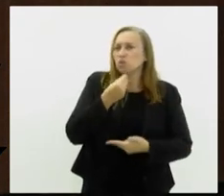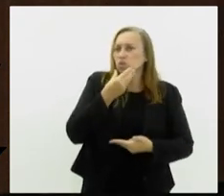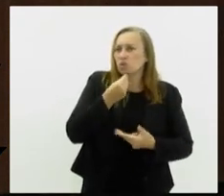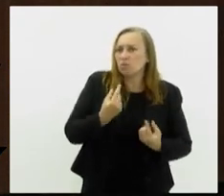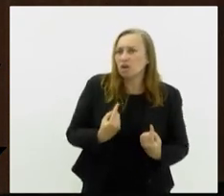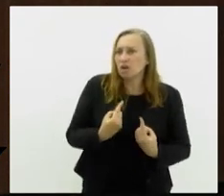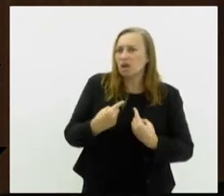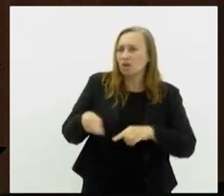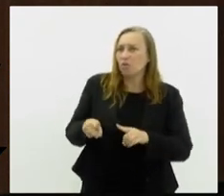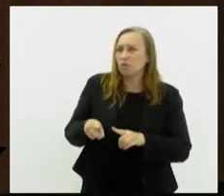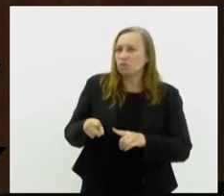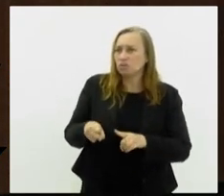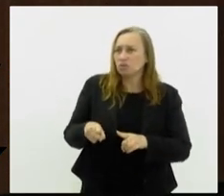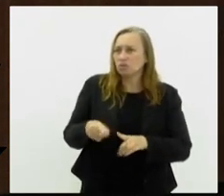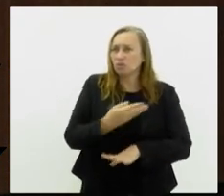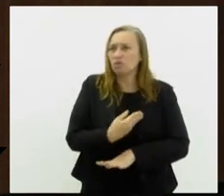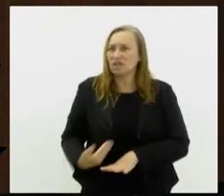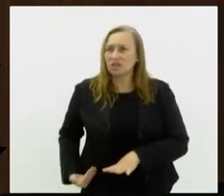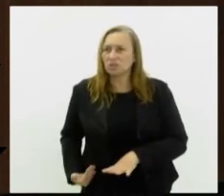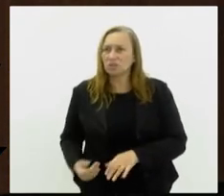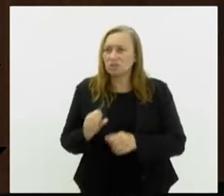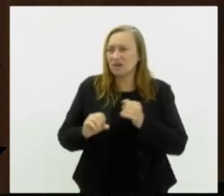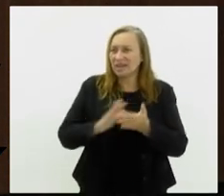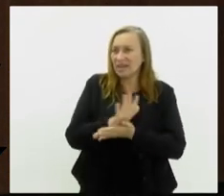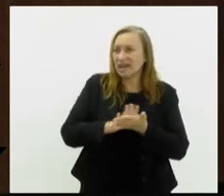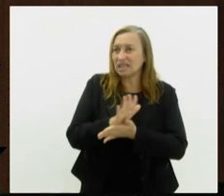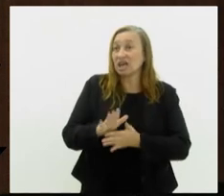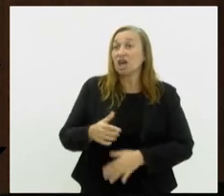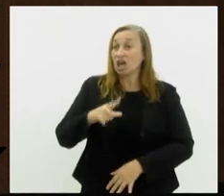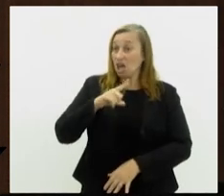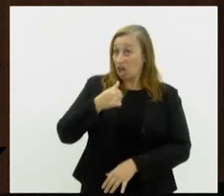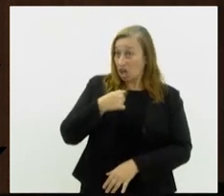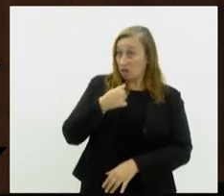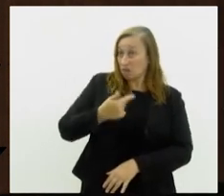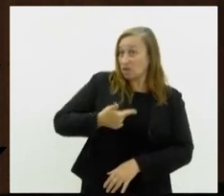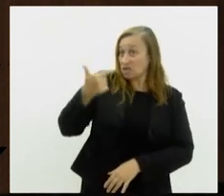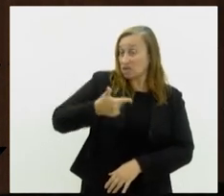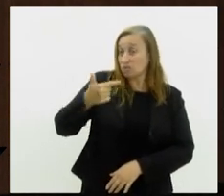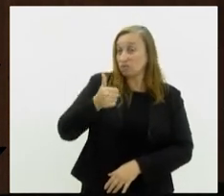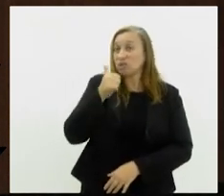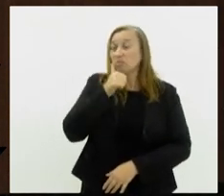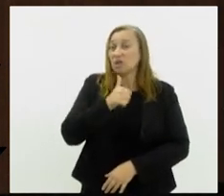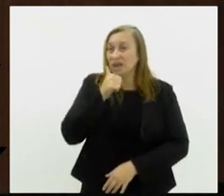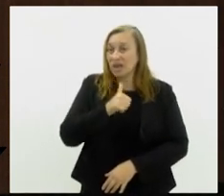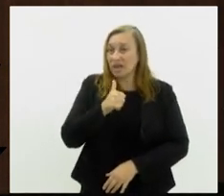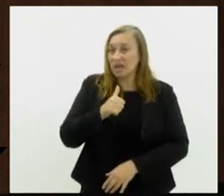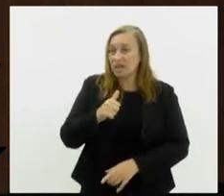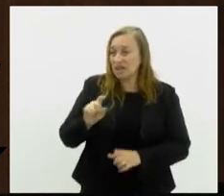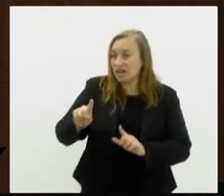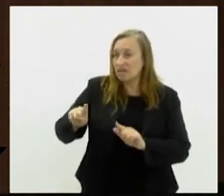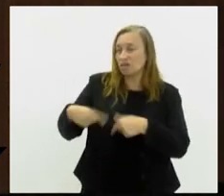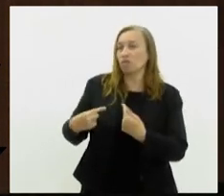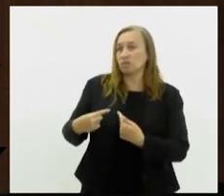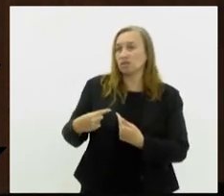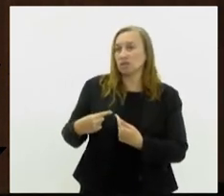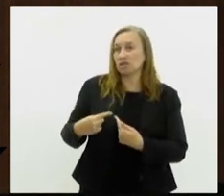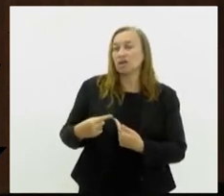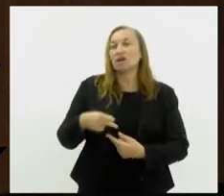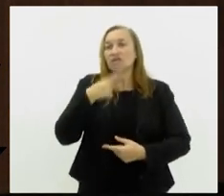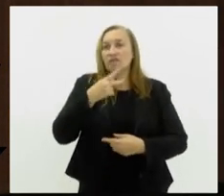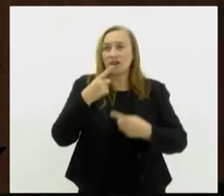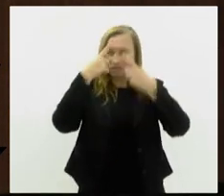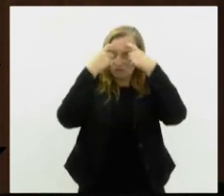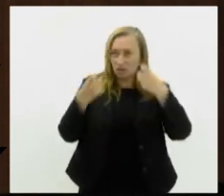governador e ele não revida desse jeito. Eu sou a segunda mulher que ele faz isso. Ele está na linha muito tênue para a gente falar sobre violência política de